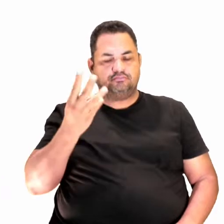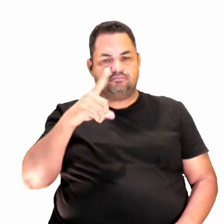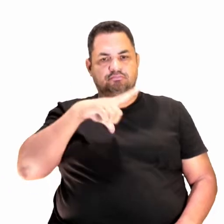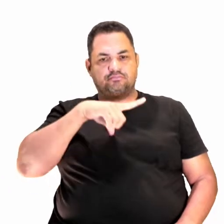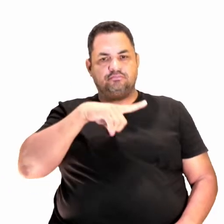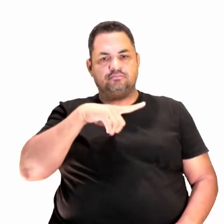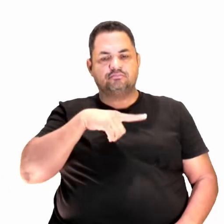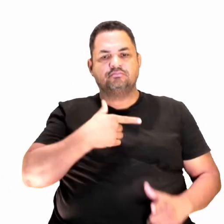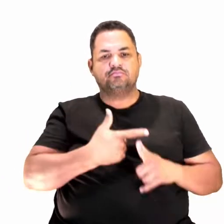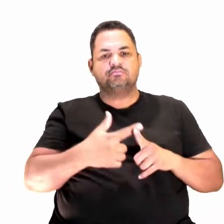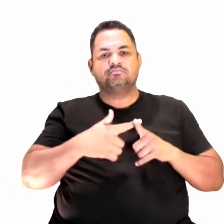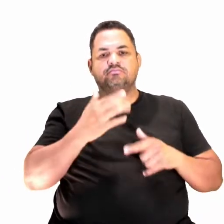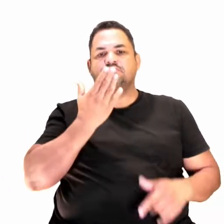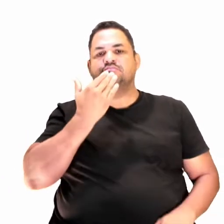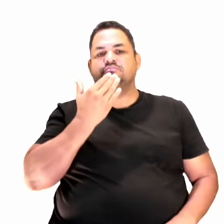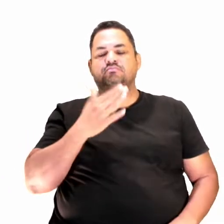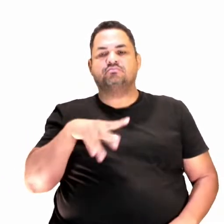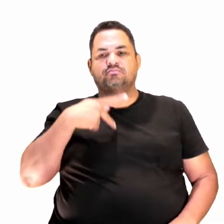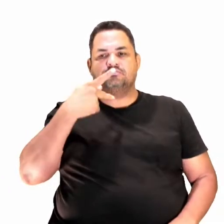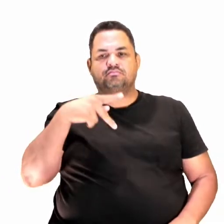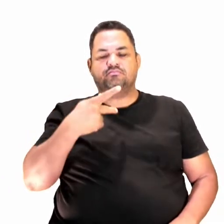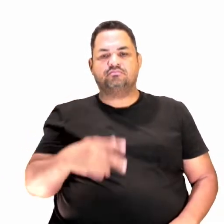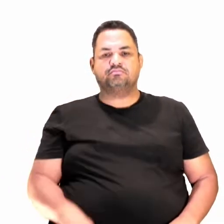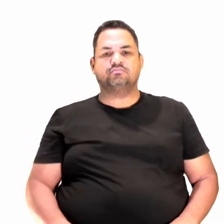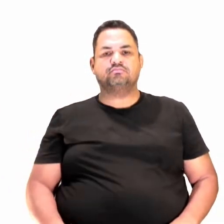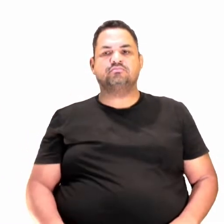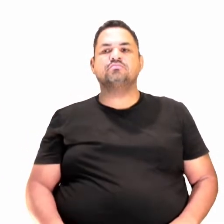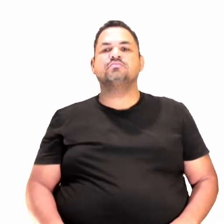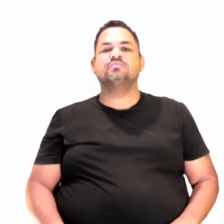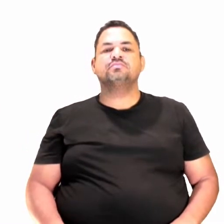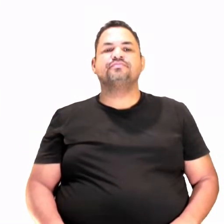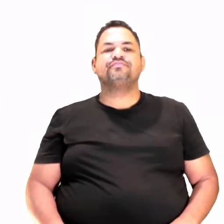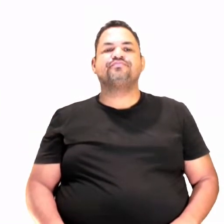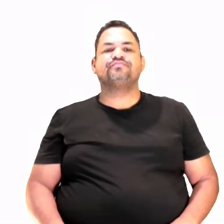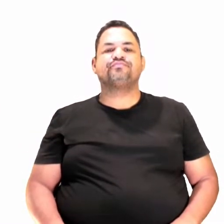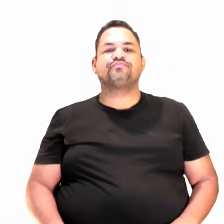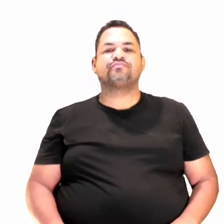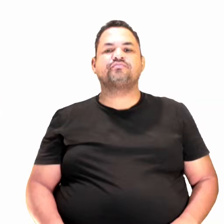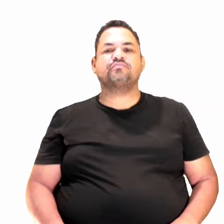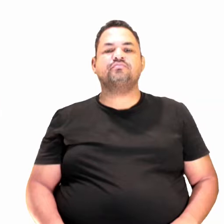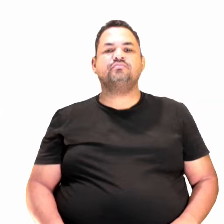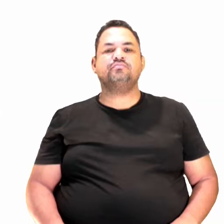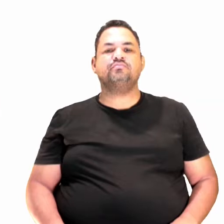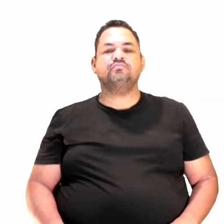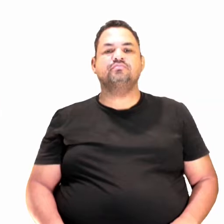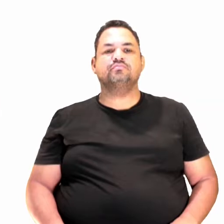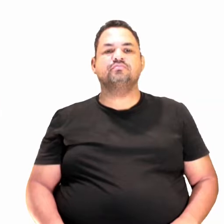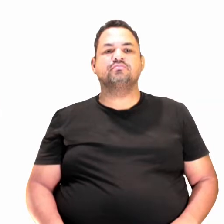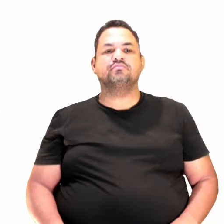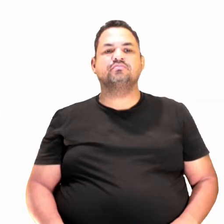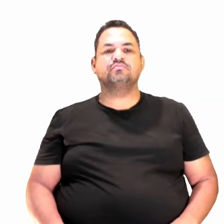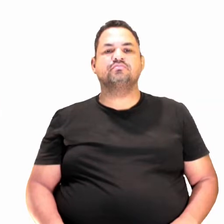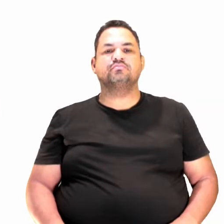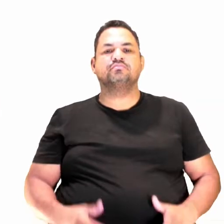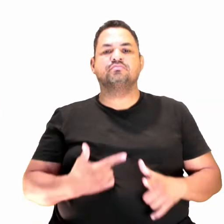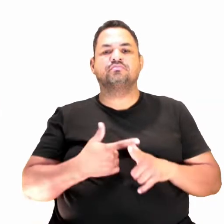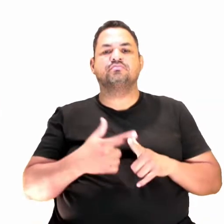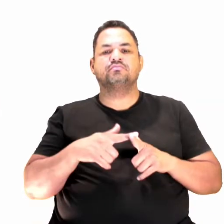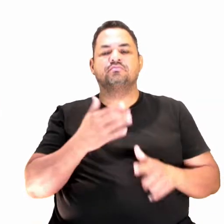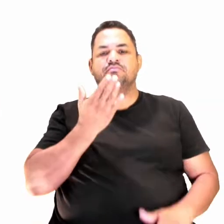de distúrbios alimentares e hoje a gente vai comentar muito sobre essa situação de eating disorders, são